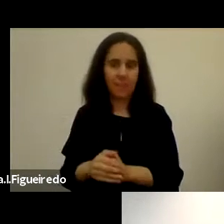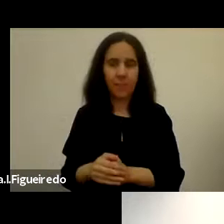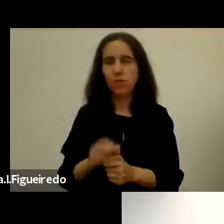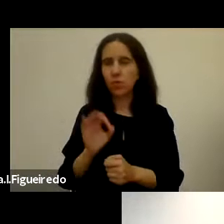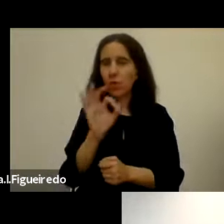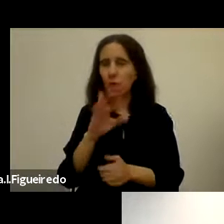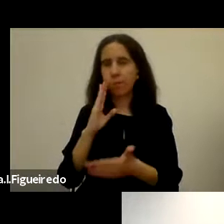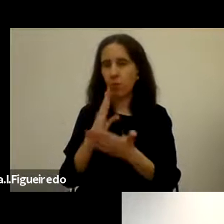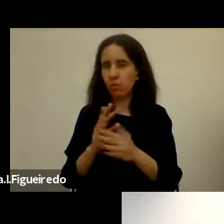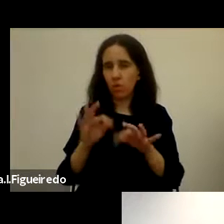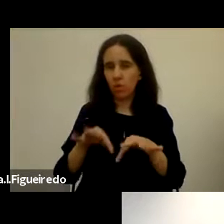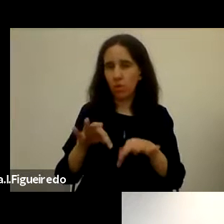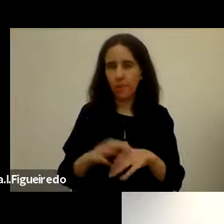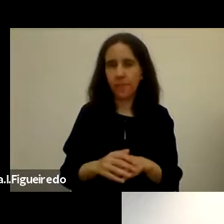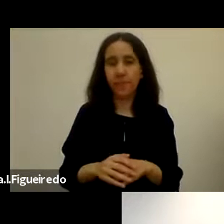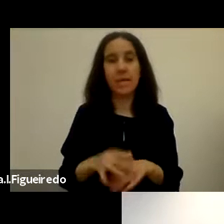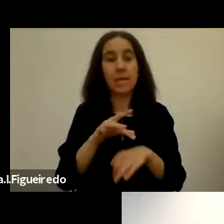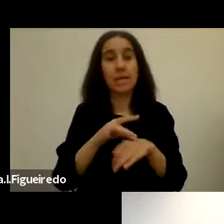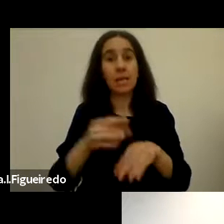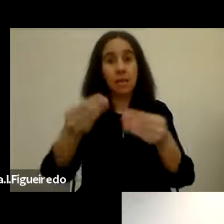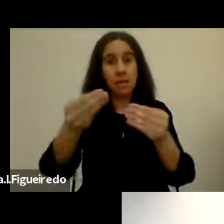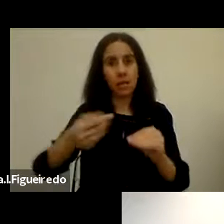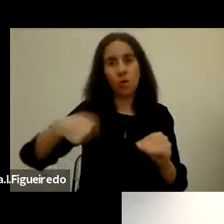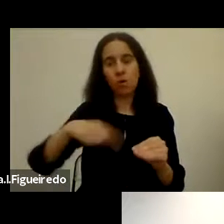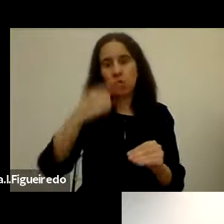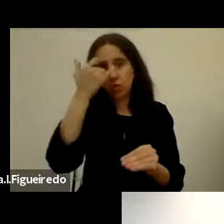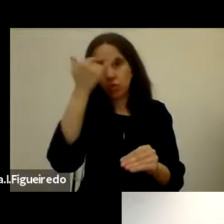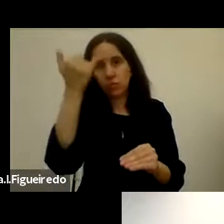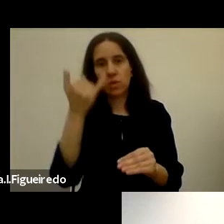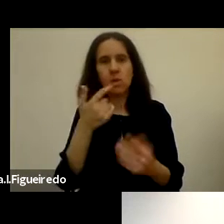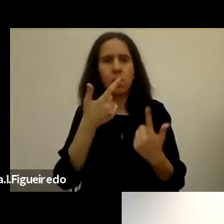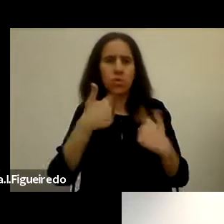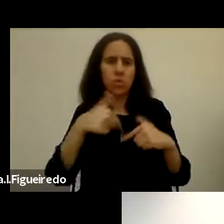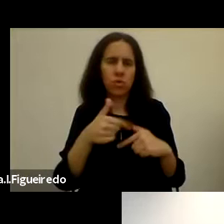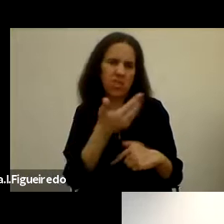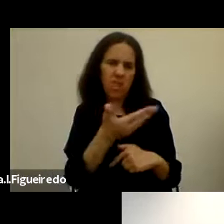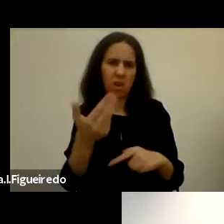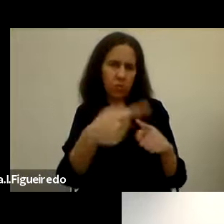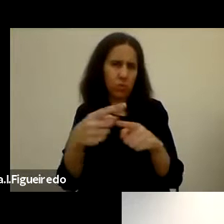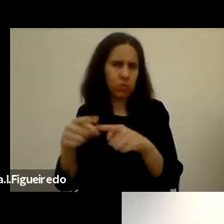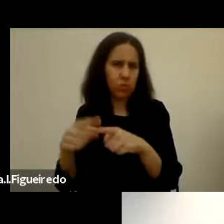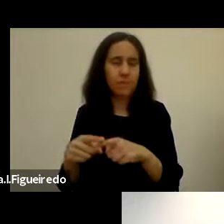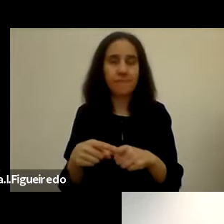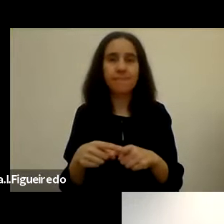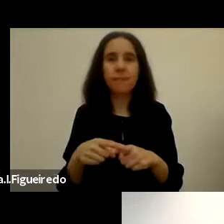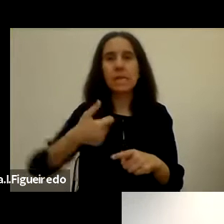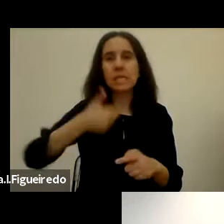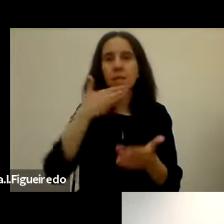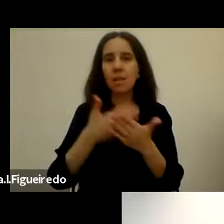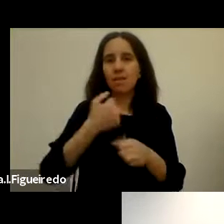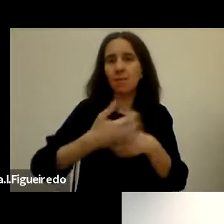apontamento, sugerimos no nosso guia que as reuniões são, entre outras ferramentas, um instrumento privilegiado de